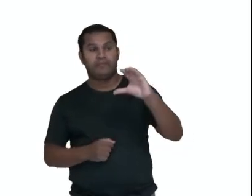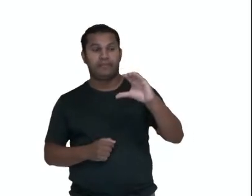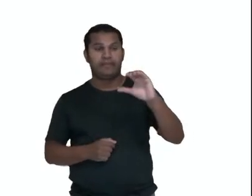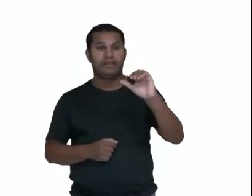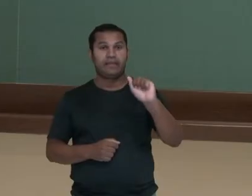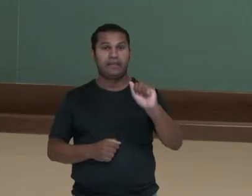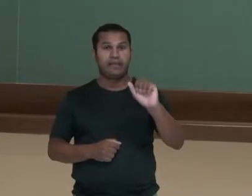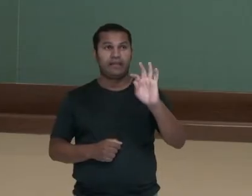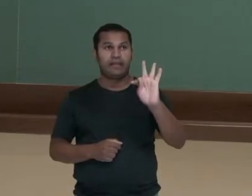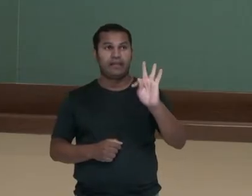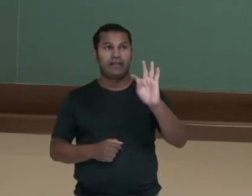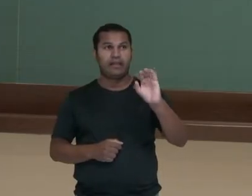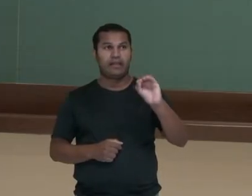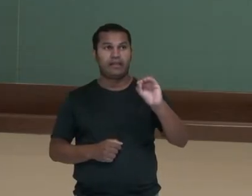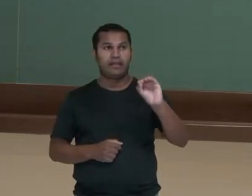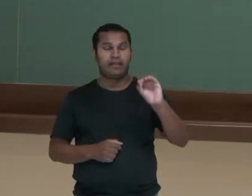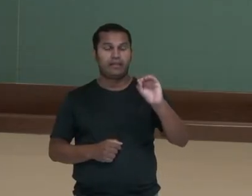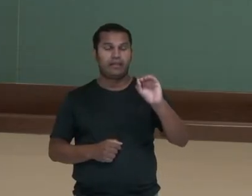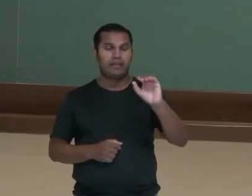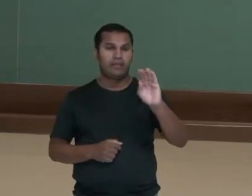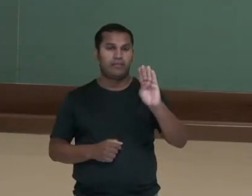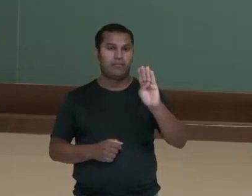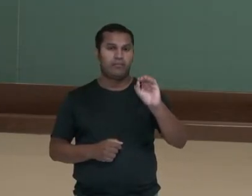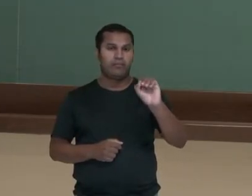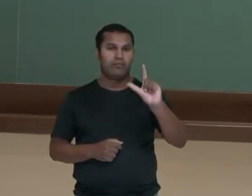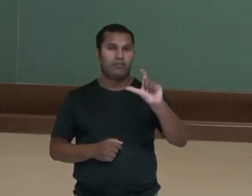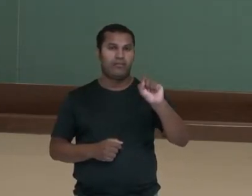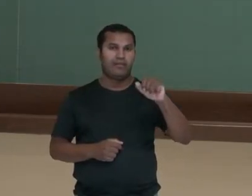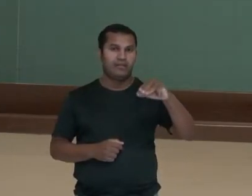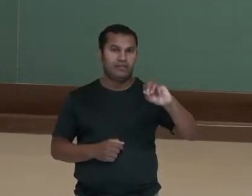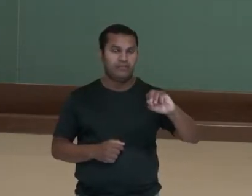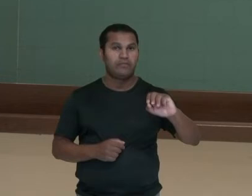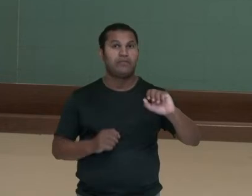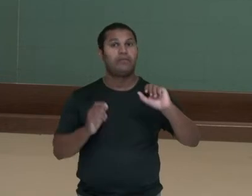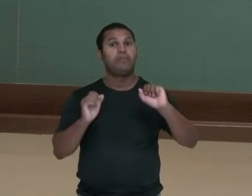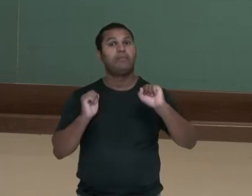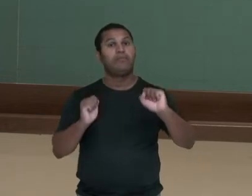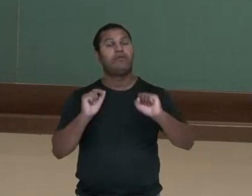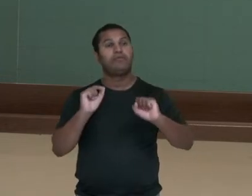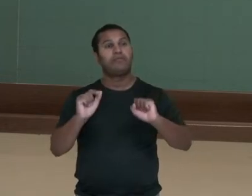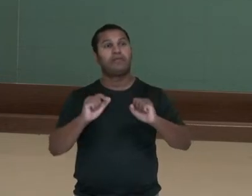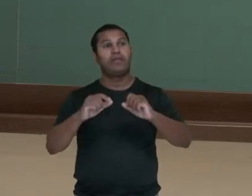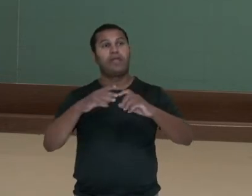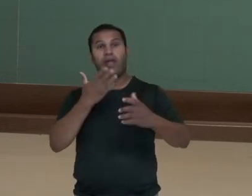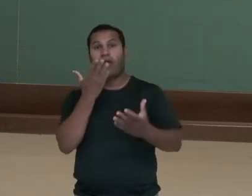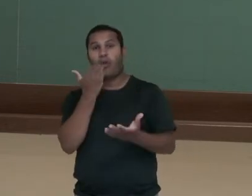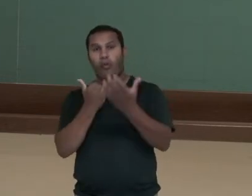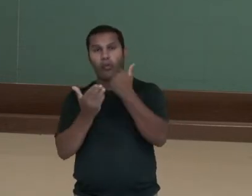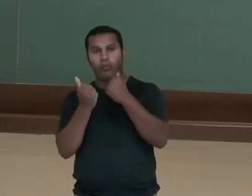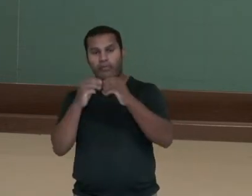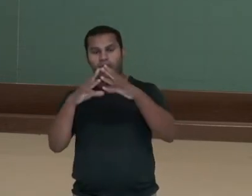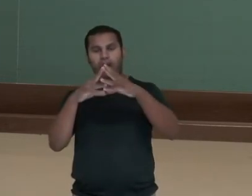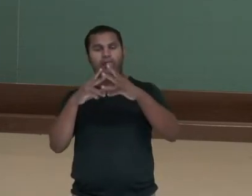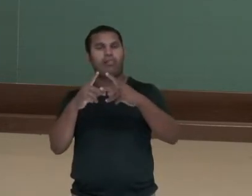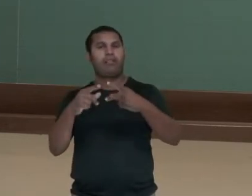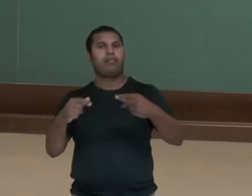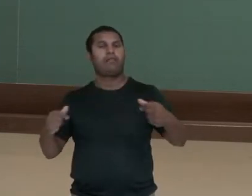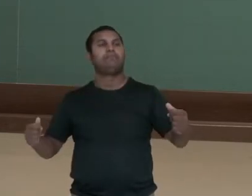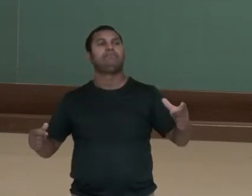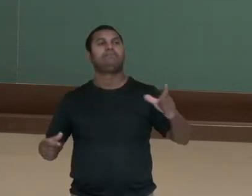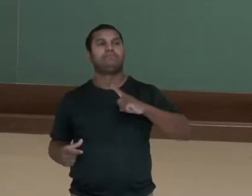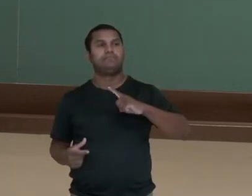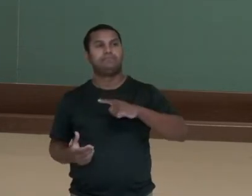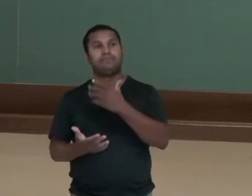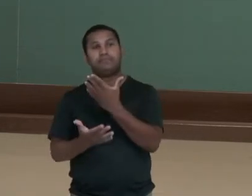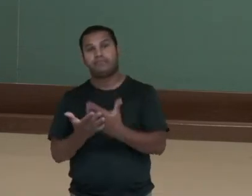Quando a gente come e passa pelo processo de digestão, as estruturas são degradadas, né, e são usadas. E os seres vivos também